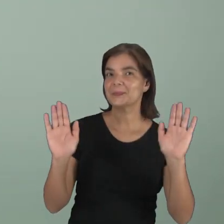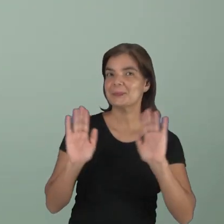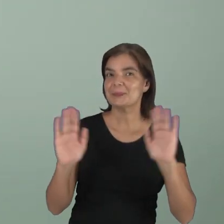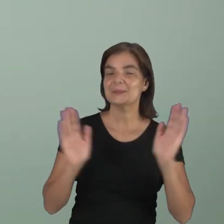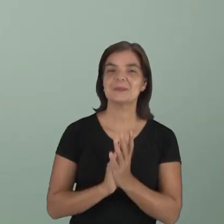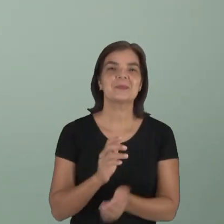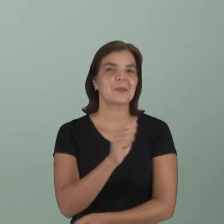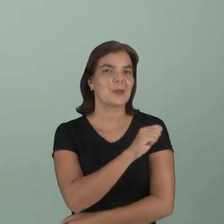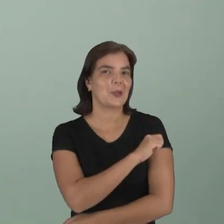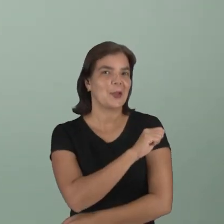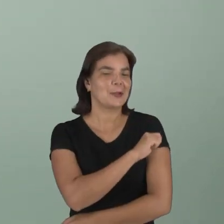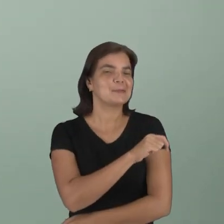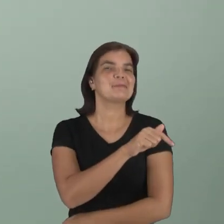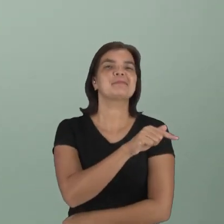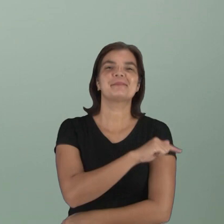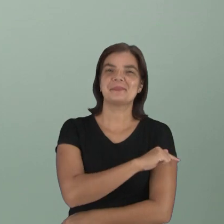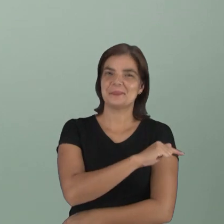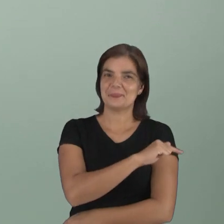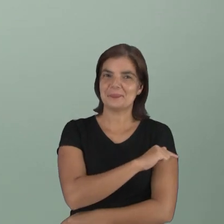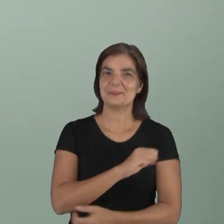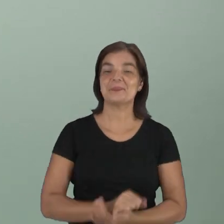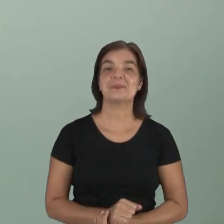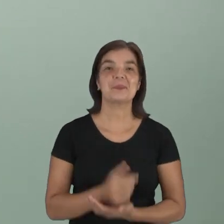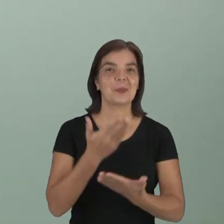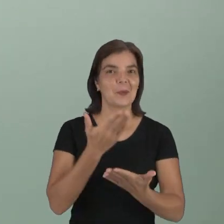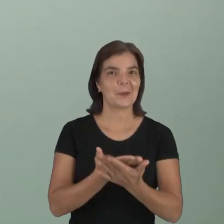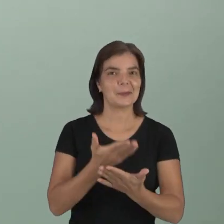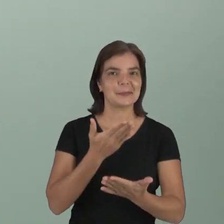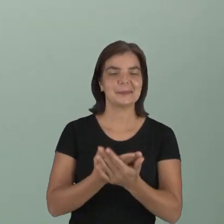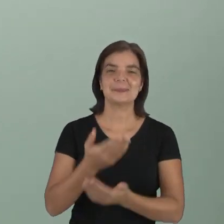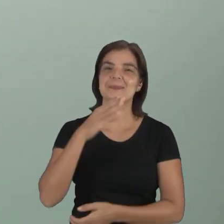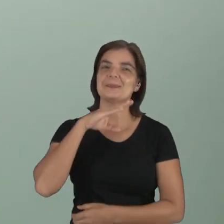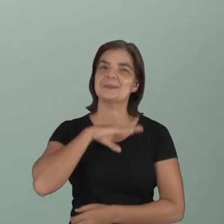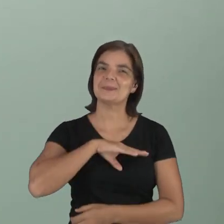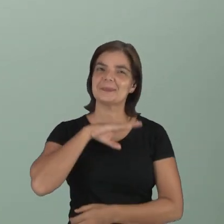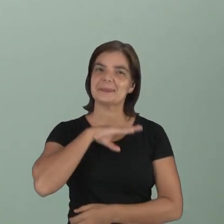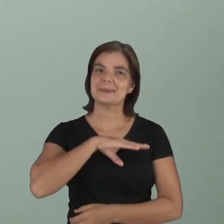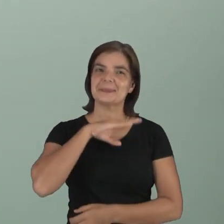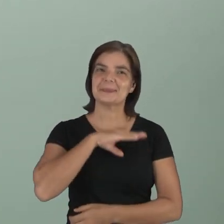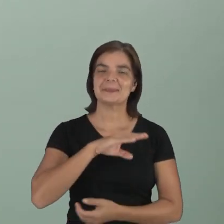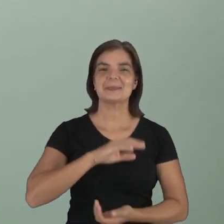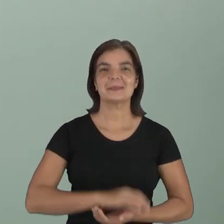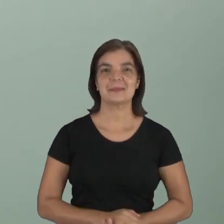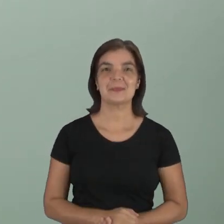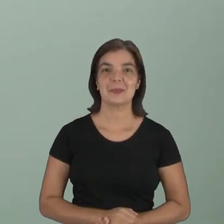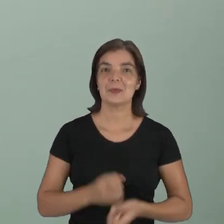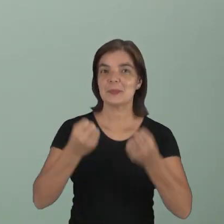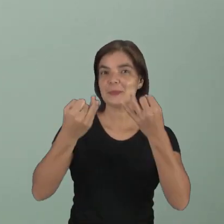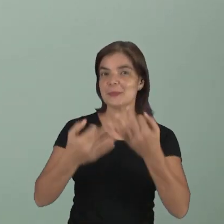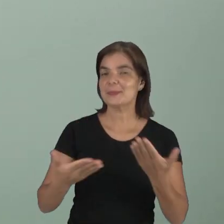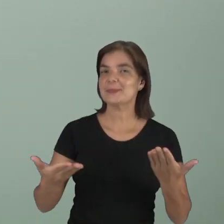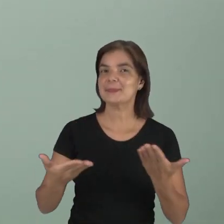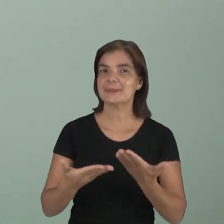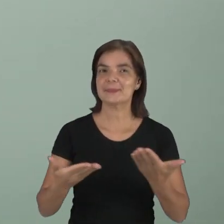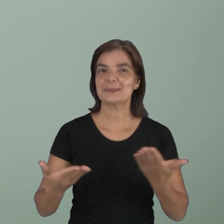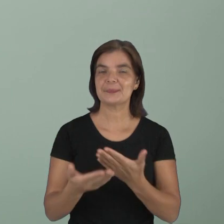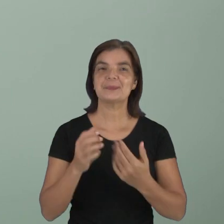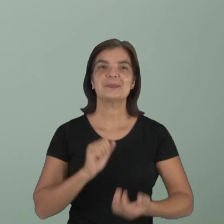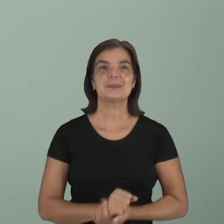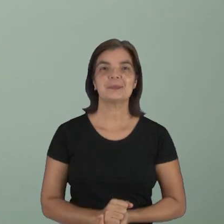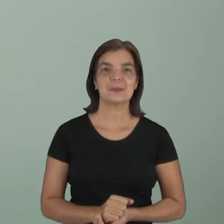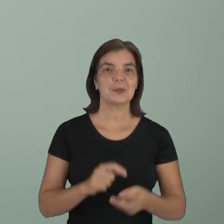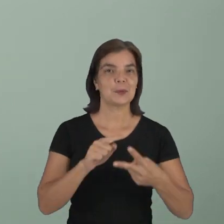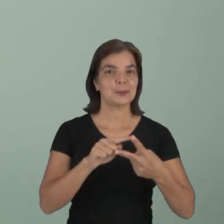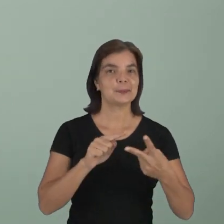Olá, alunos do 7º ano. Vamos a mais uma aula de língua portuguesa. Vamos falar hoje